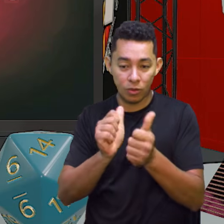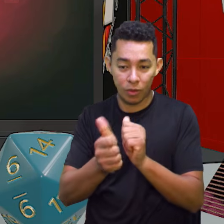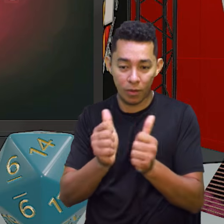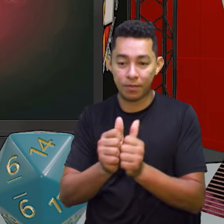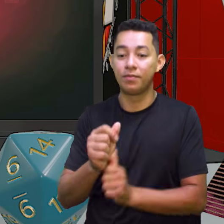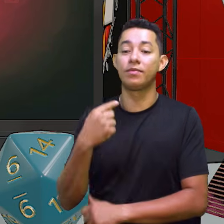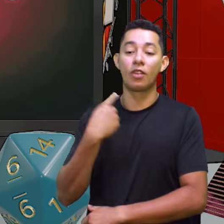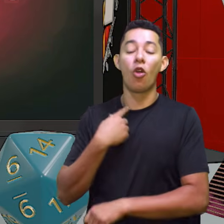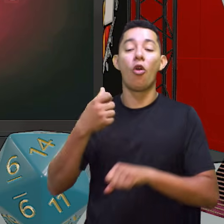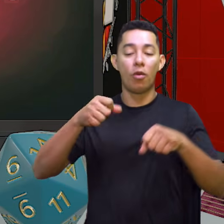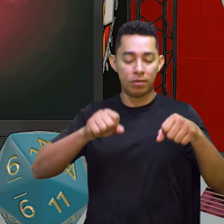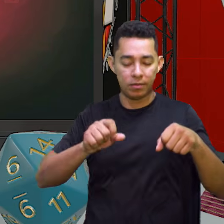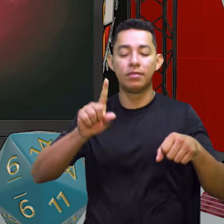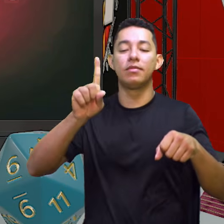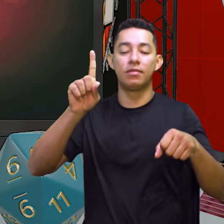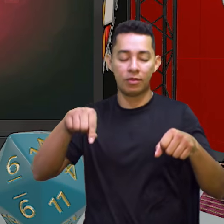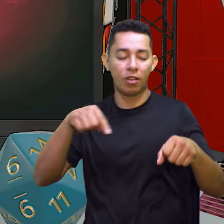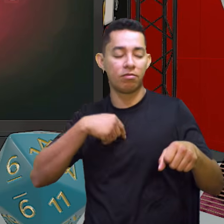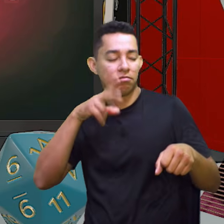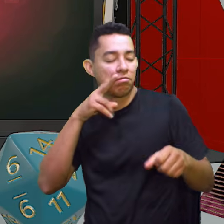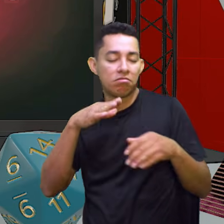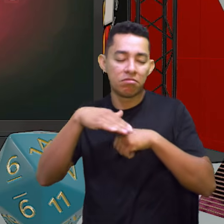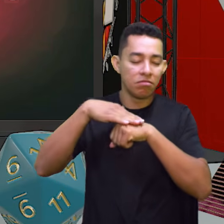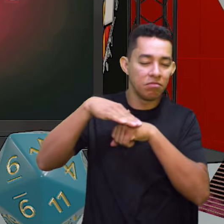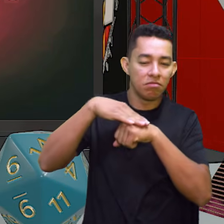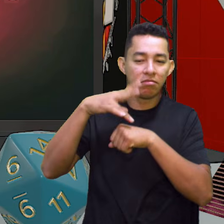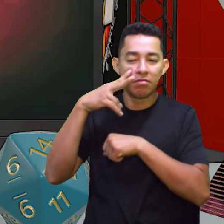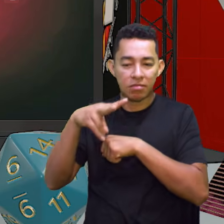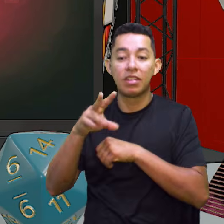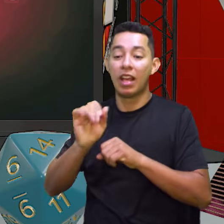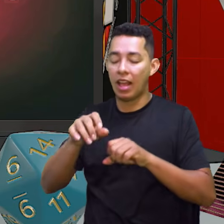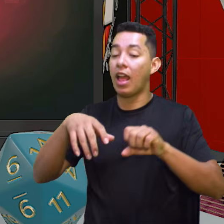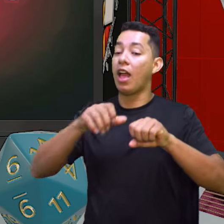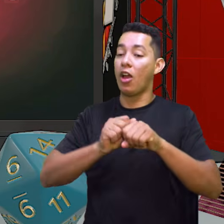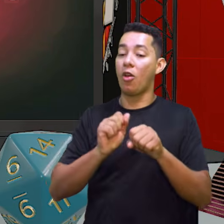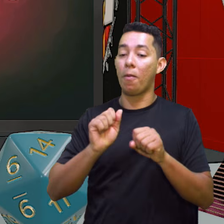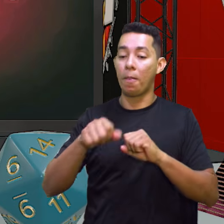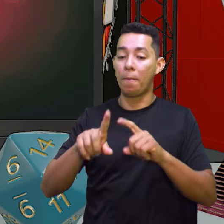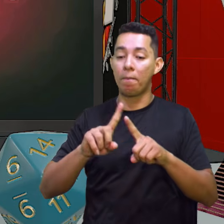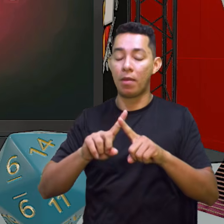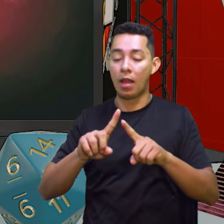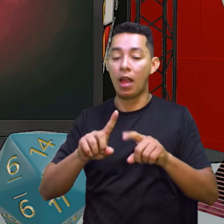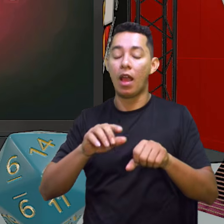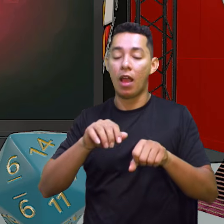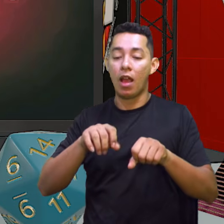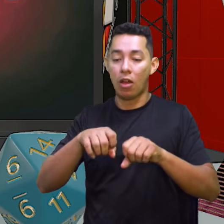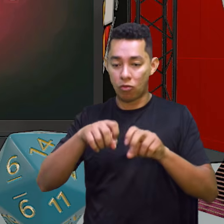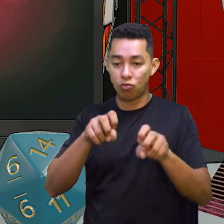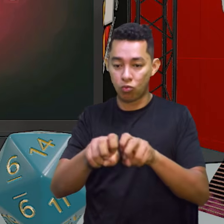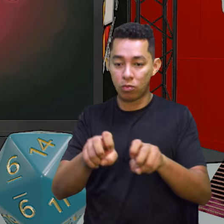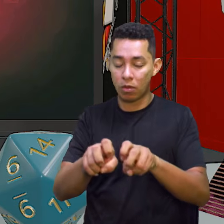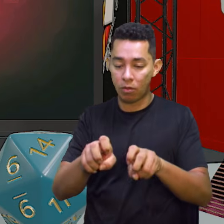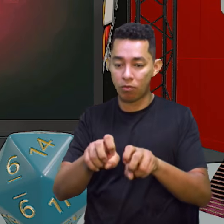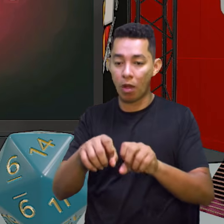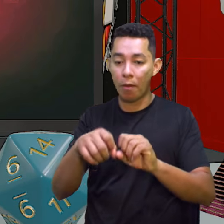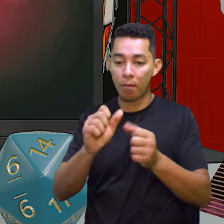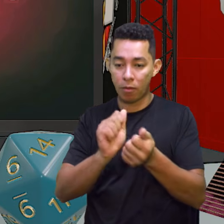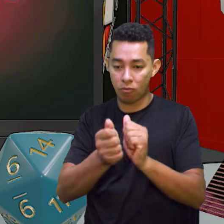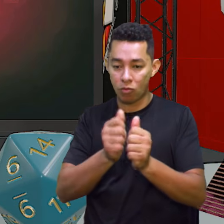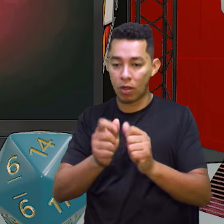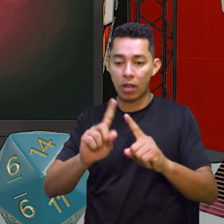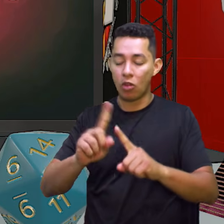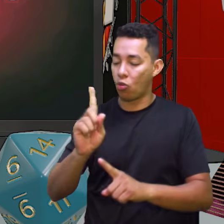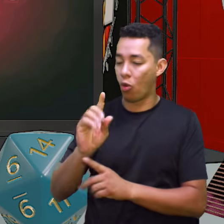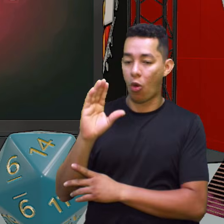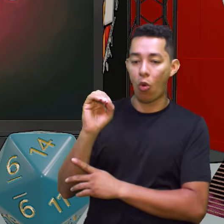o motocross, né, fomos aqui conversar, olhar, é um esporte, não é, né, um esporte olímpico, mas é um